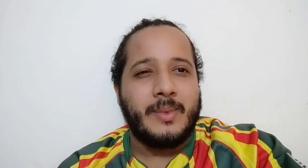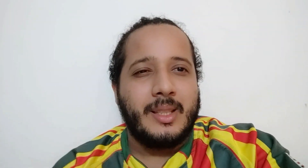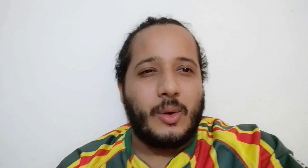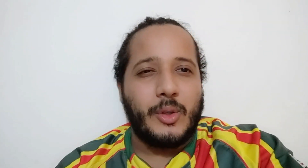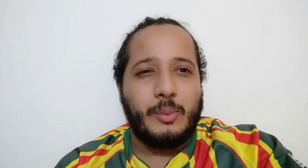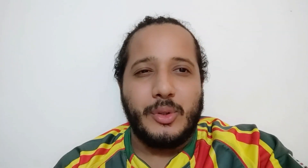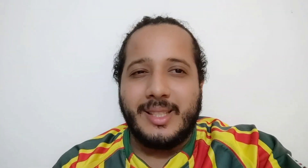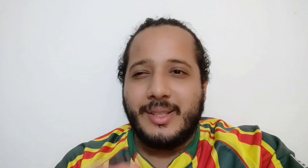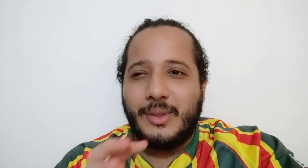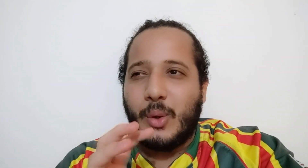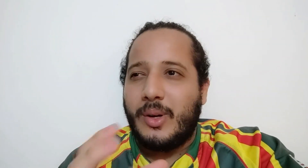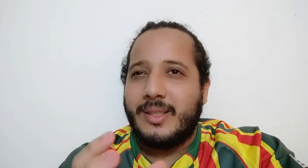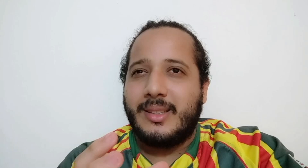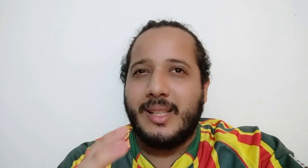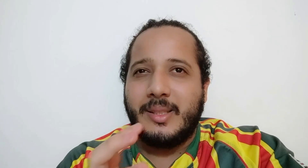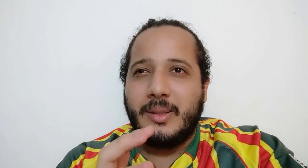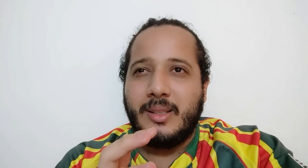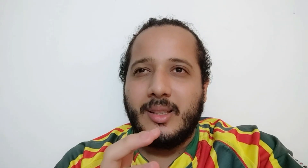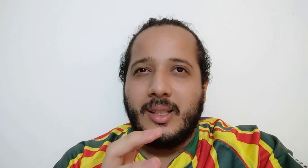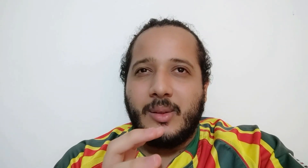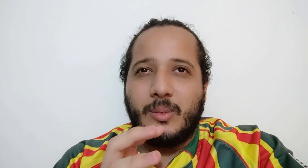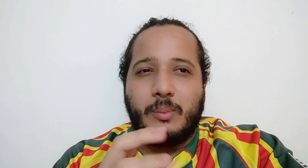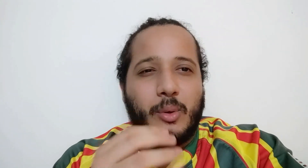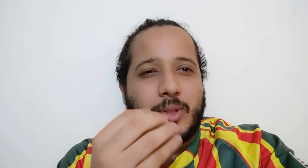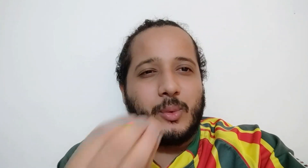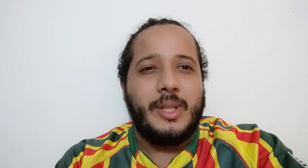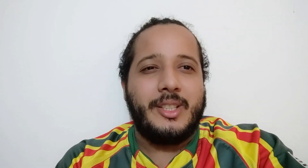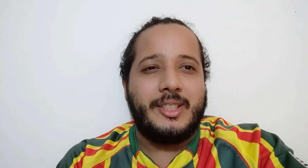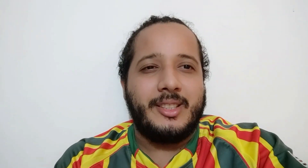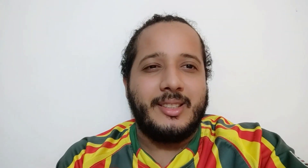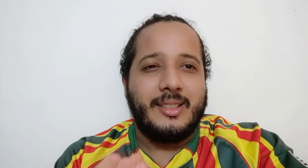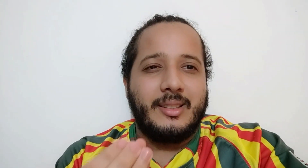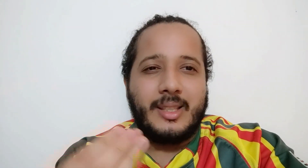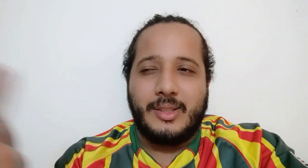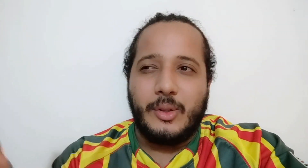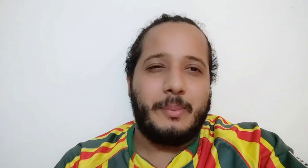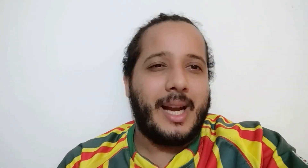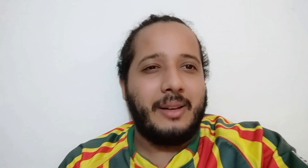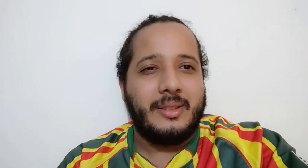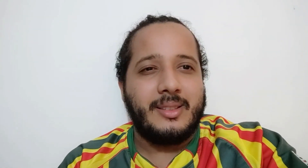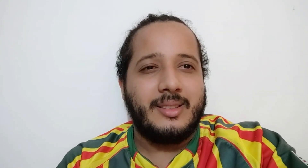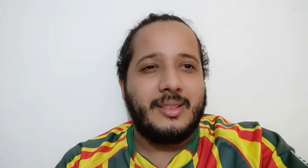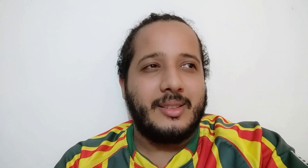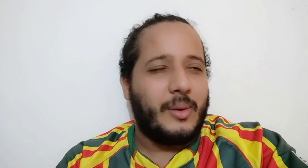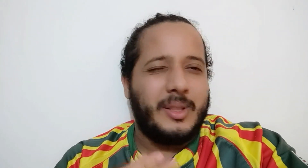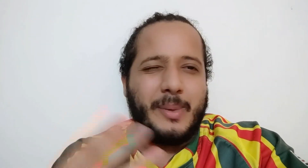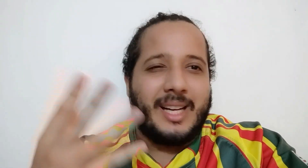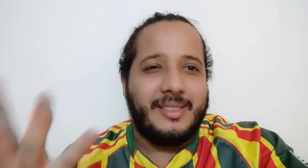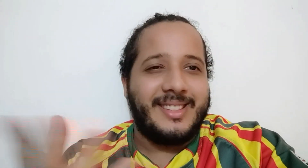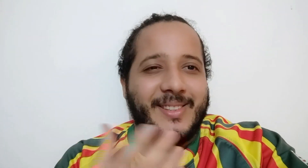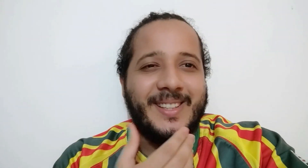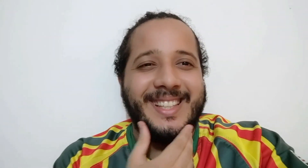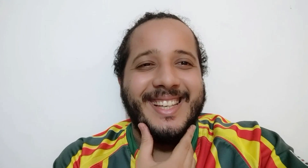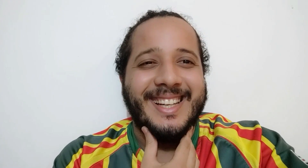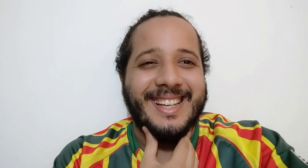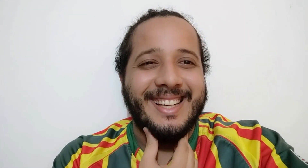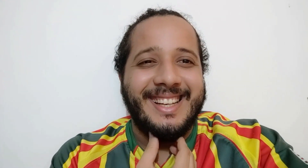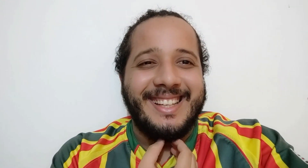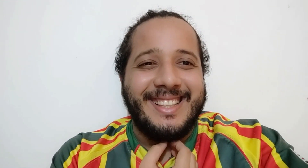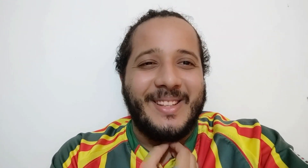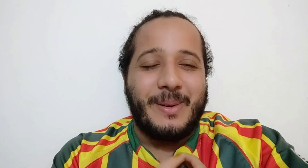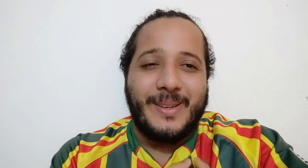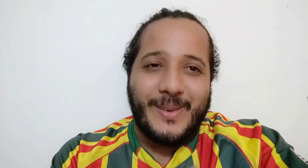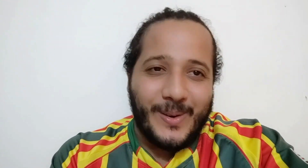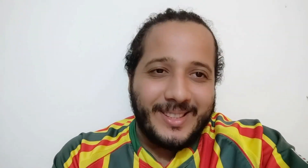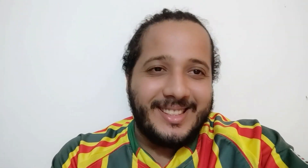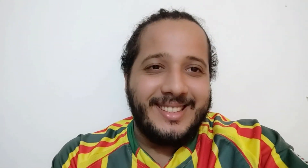assim. Que eu gosto muito dessas histórias que tem um plot twist que a gente não esperava. Ou esperava, então.